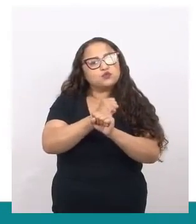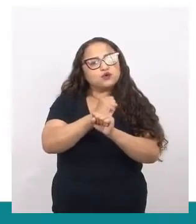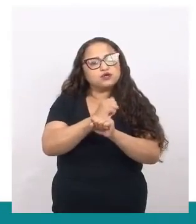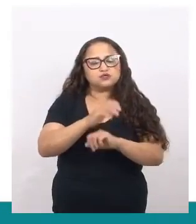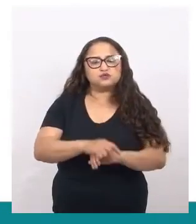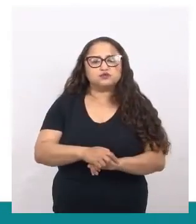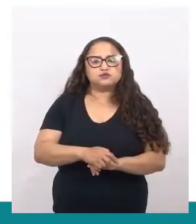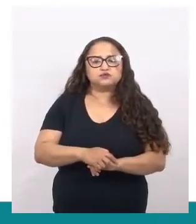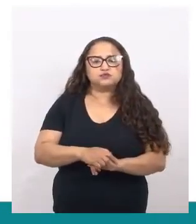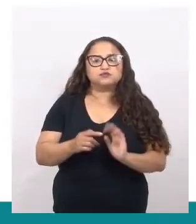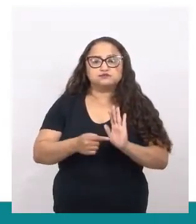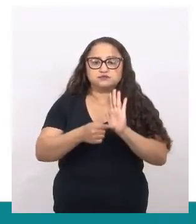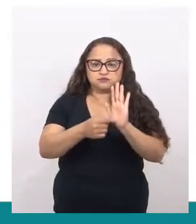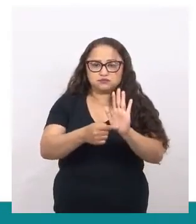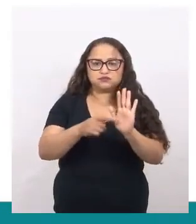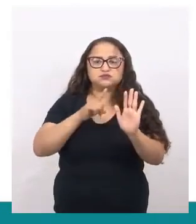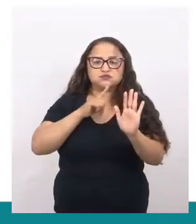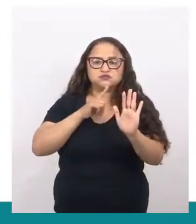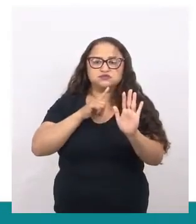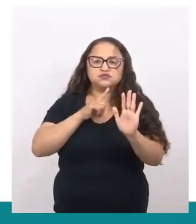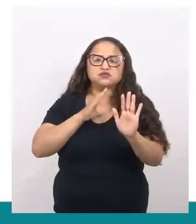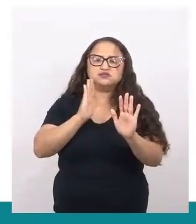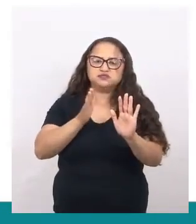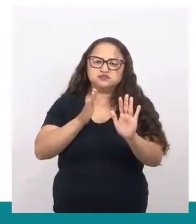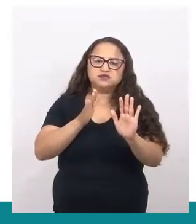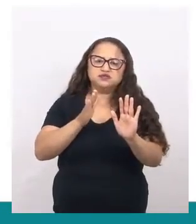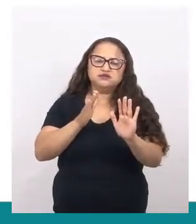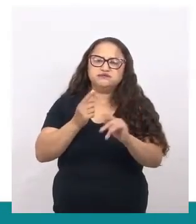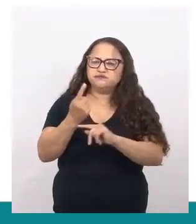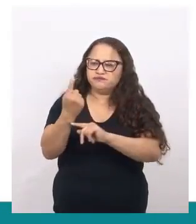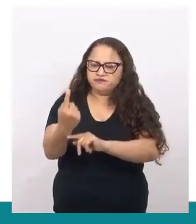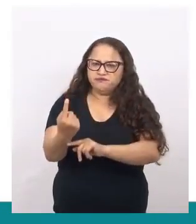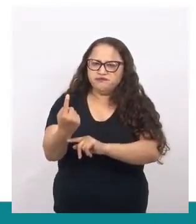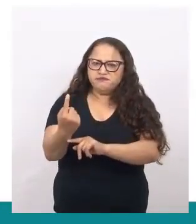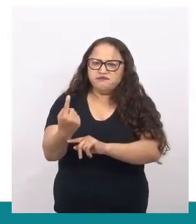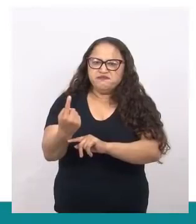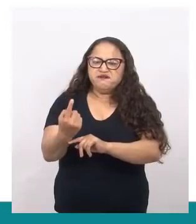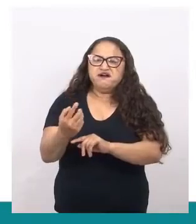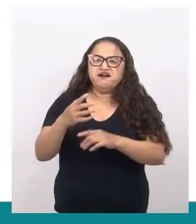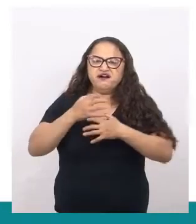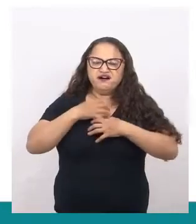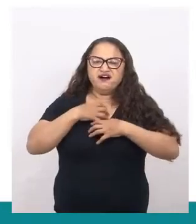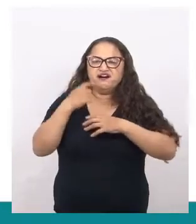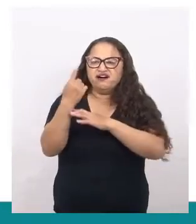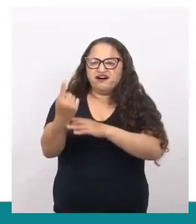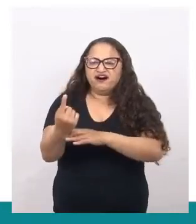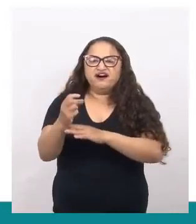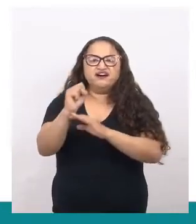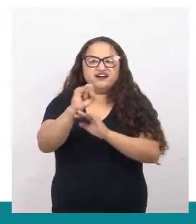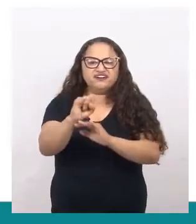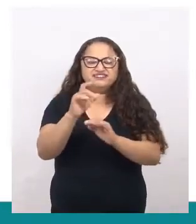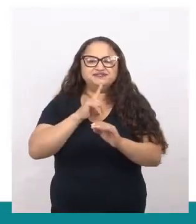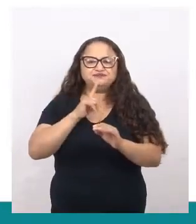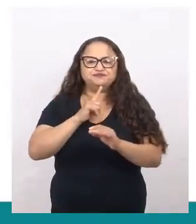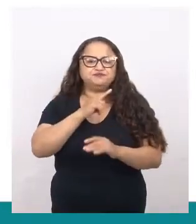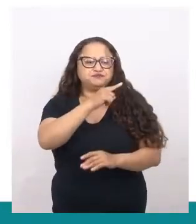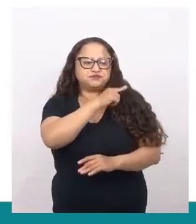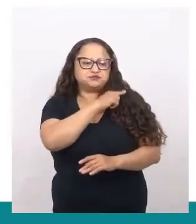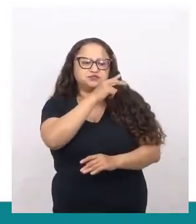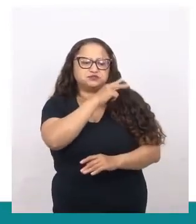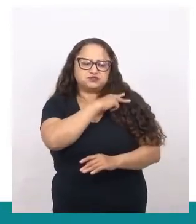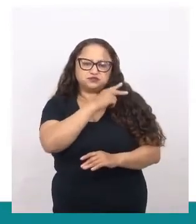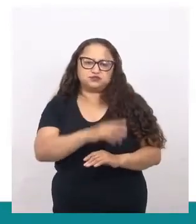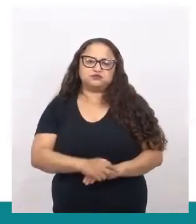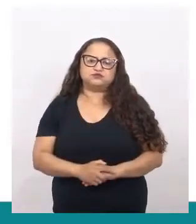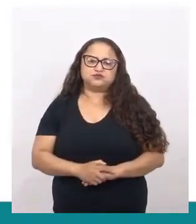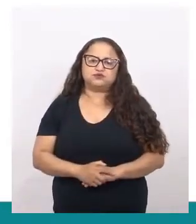manifestar interesse e vai ter atribuição única, de forma única. Se ele manifestar interesse em primeiro semestre, segundo